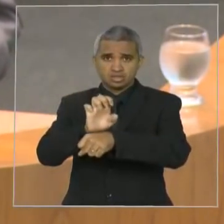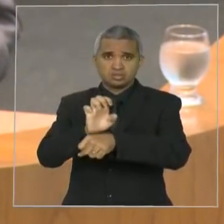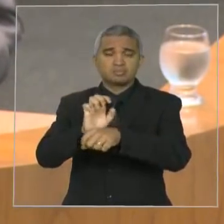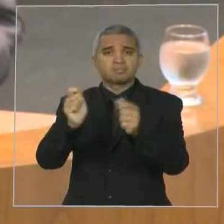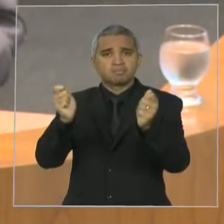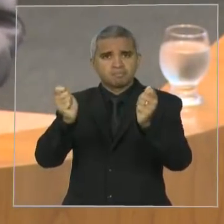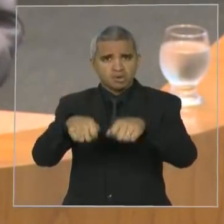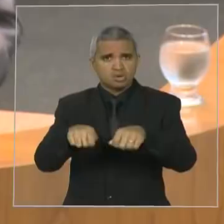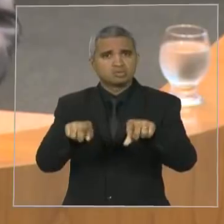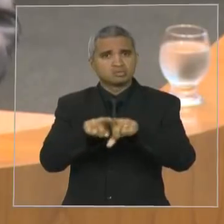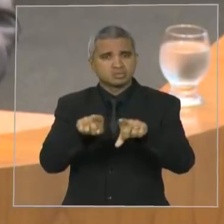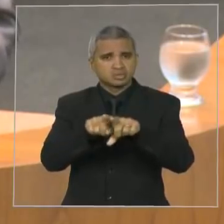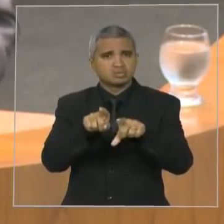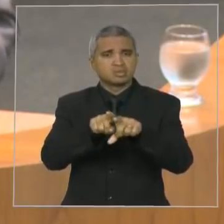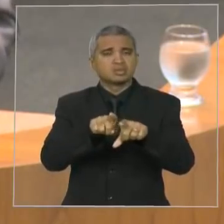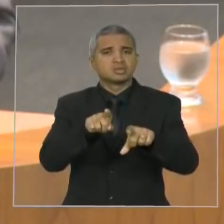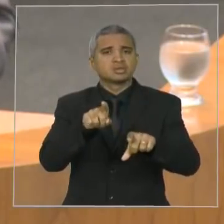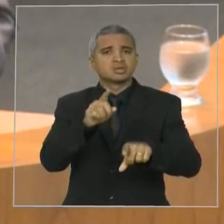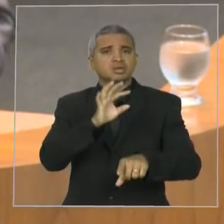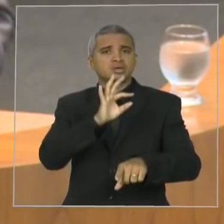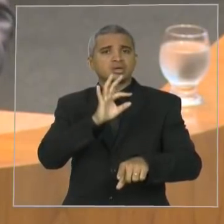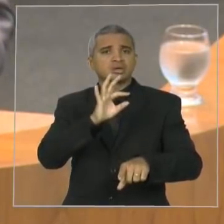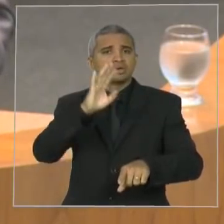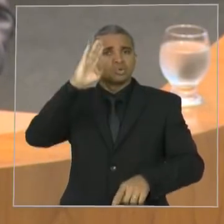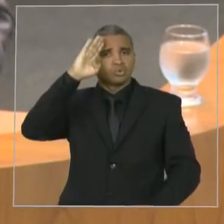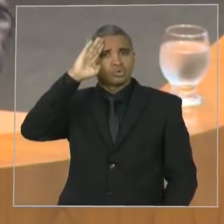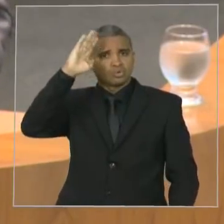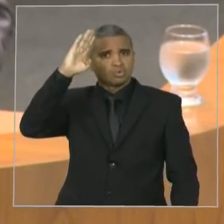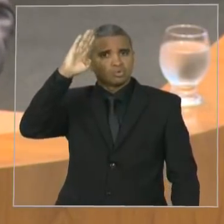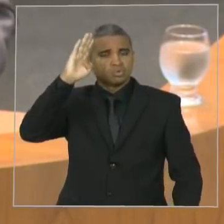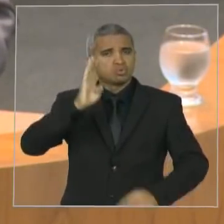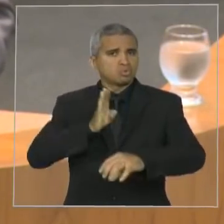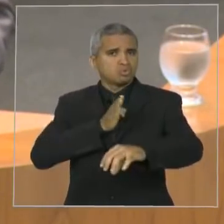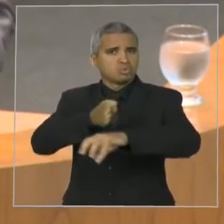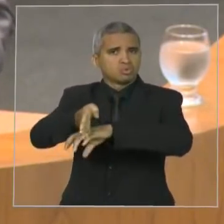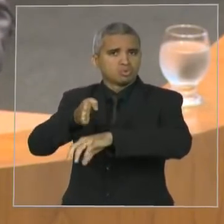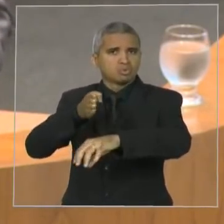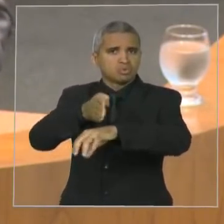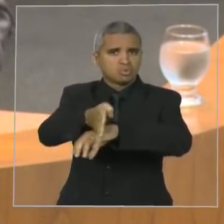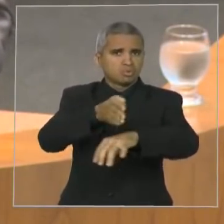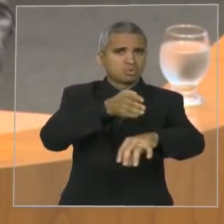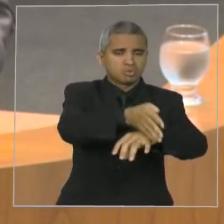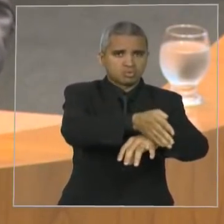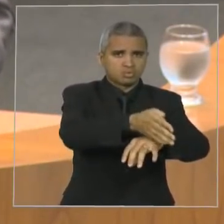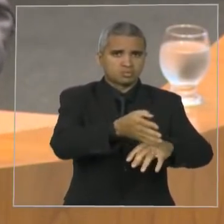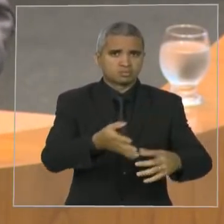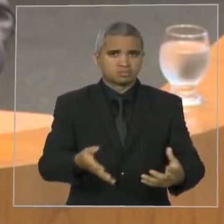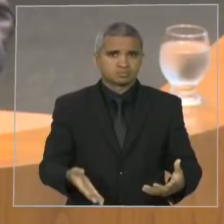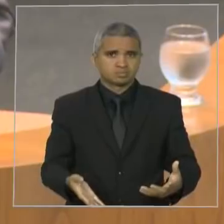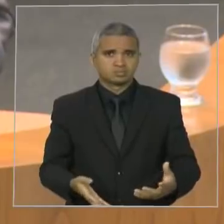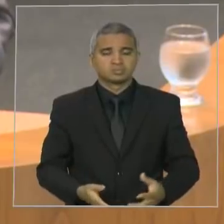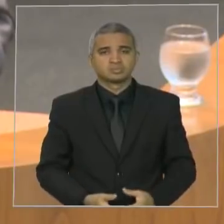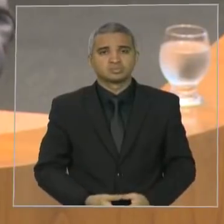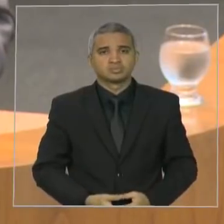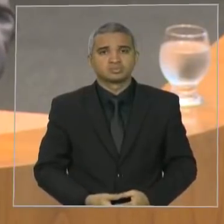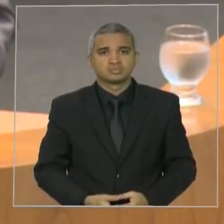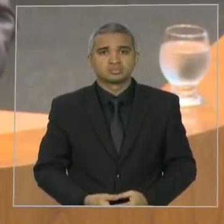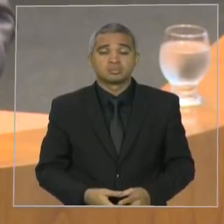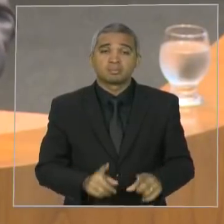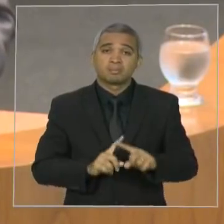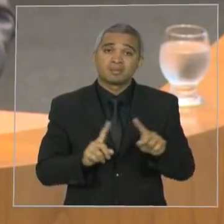prisionais. Como se pode verificar, a intervenção no Rio de